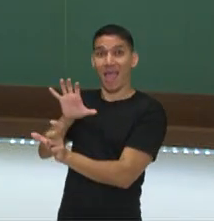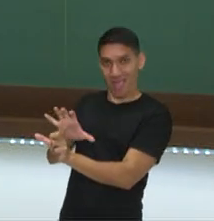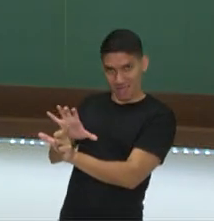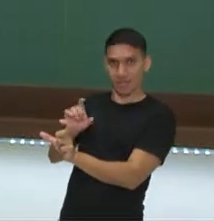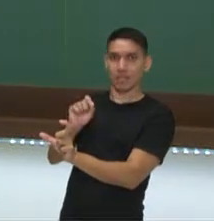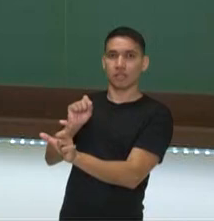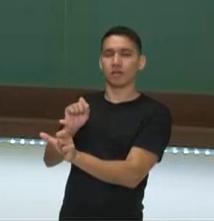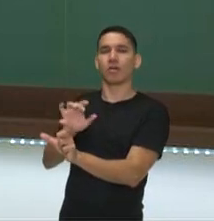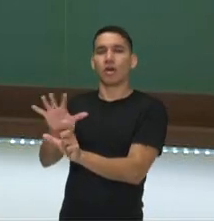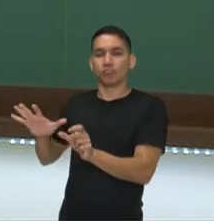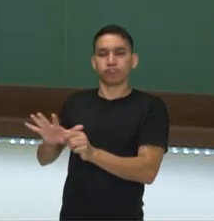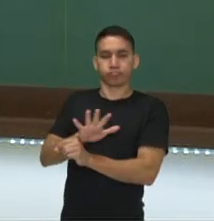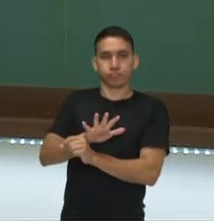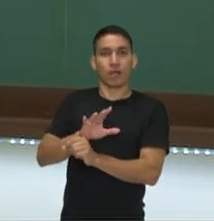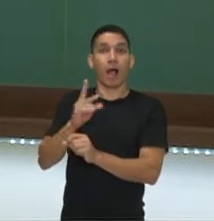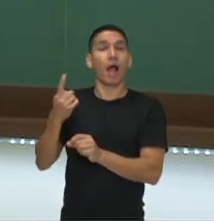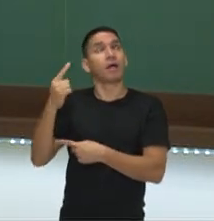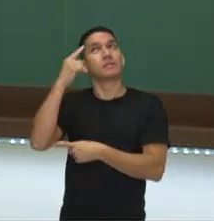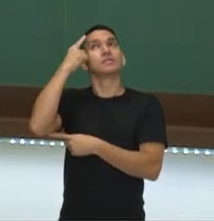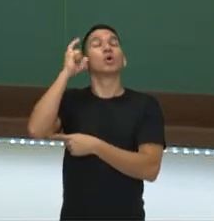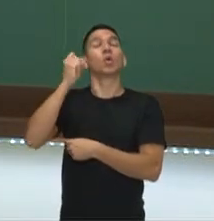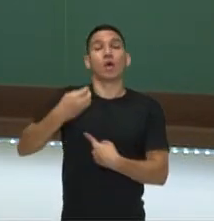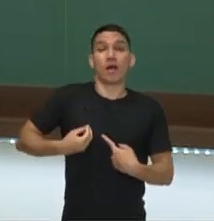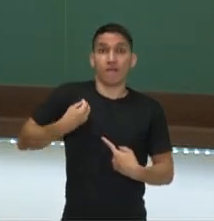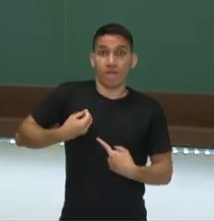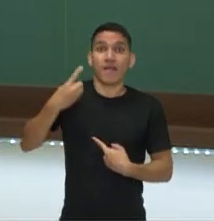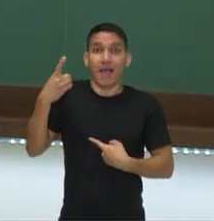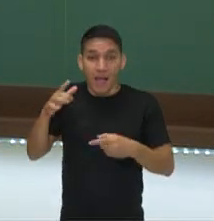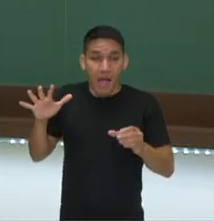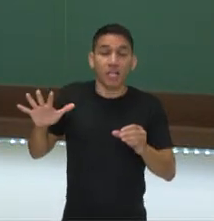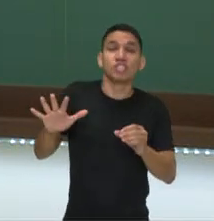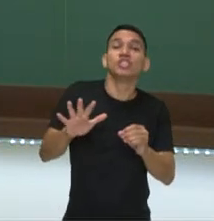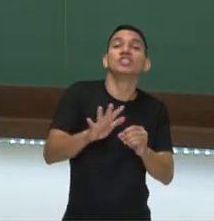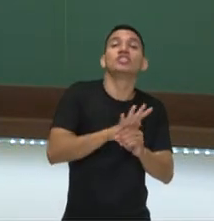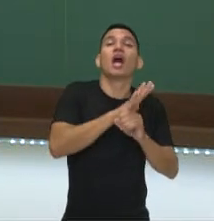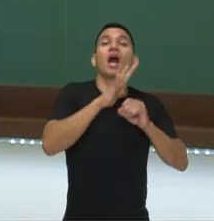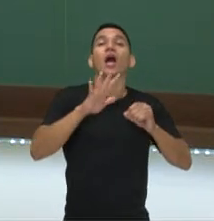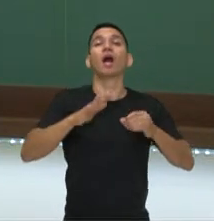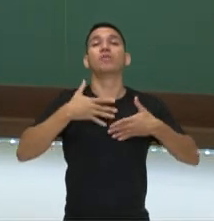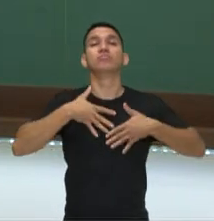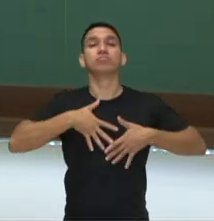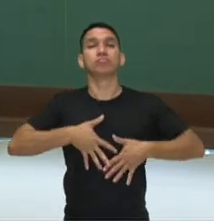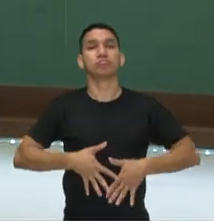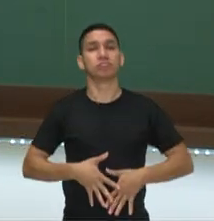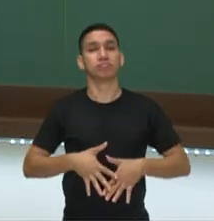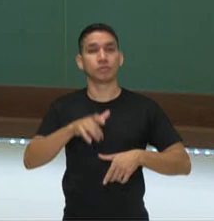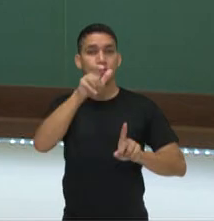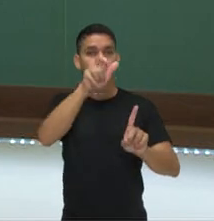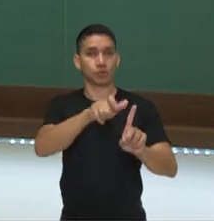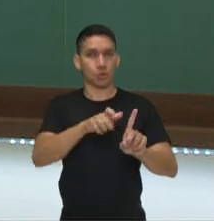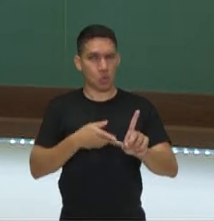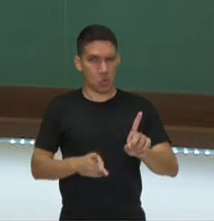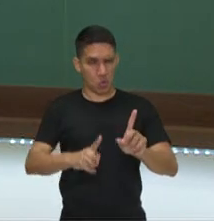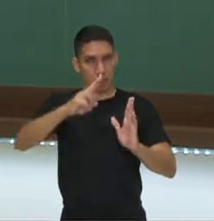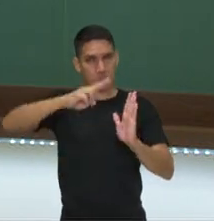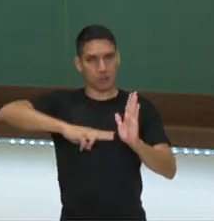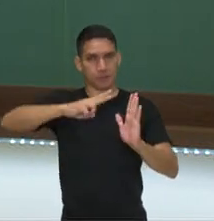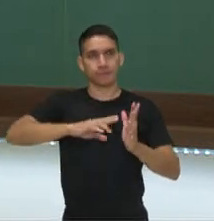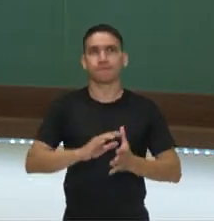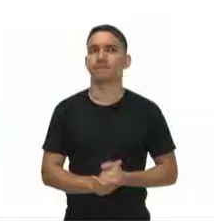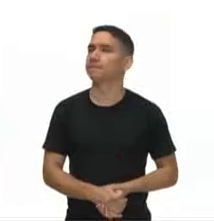dá essa ideia, que a vida é aquilo que encharca e sacia a personagem. Avante com a leitura,